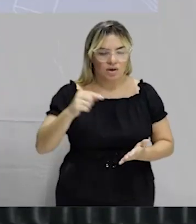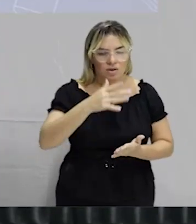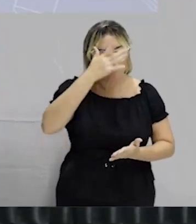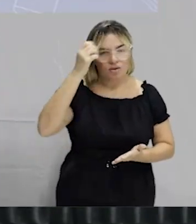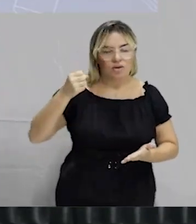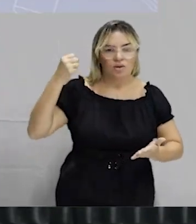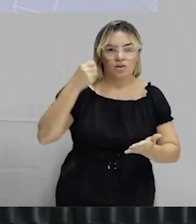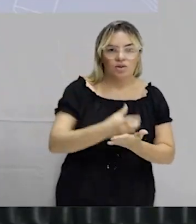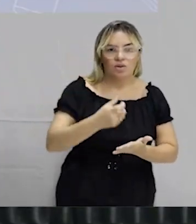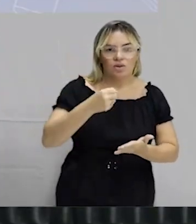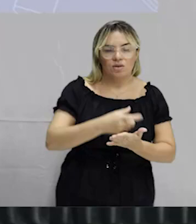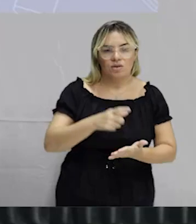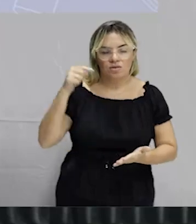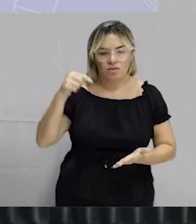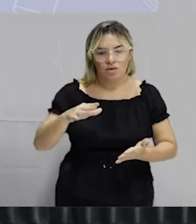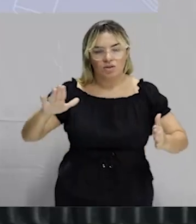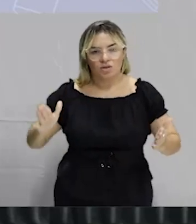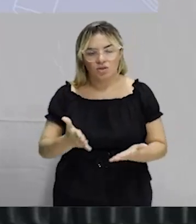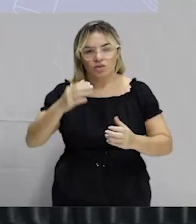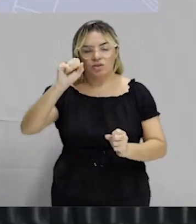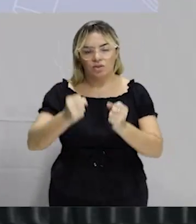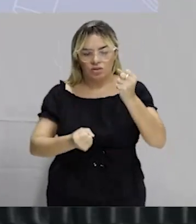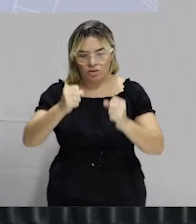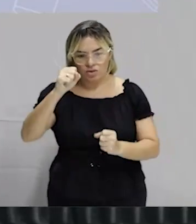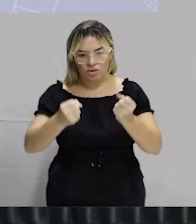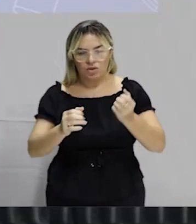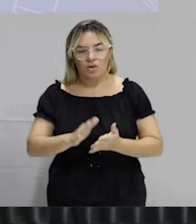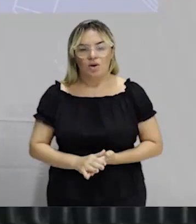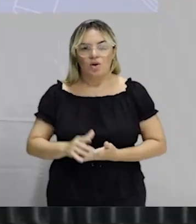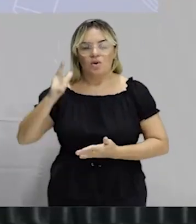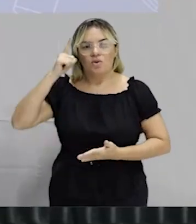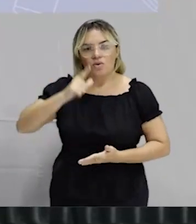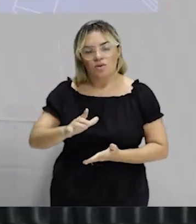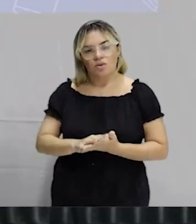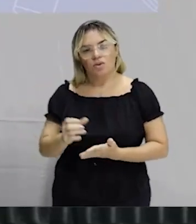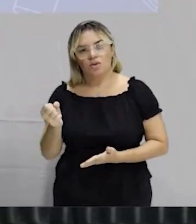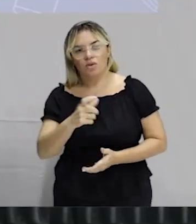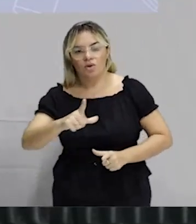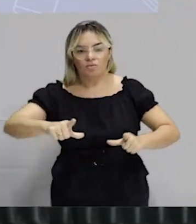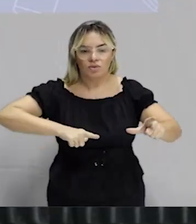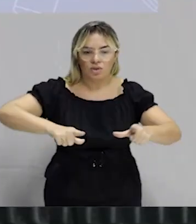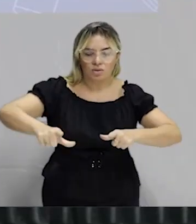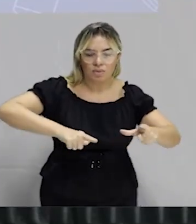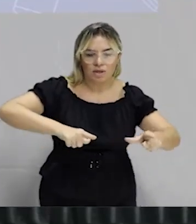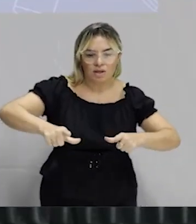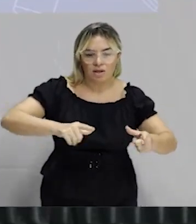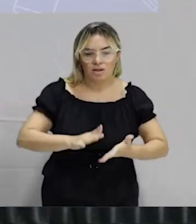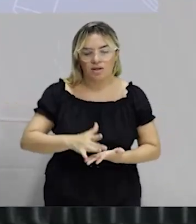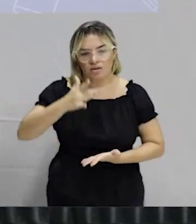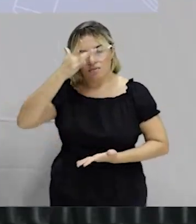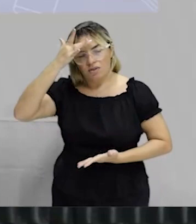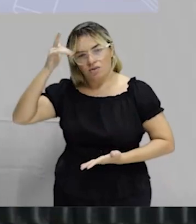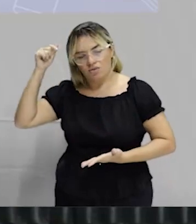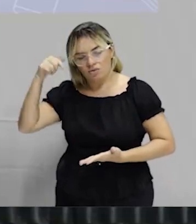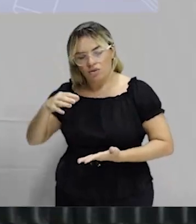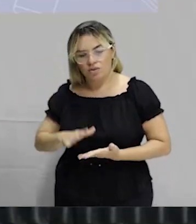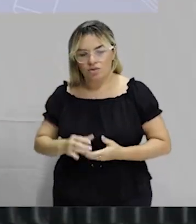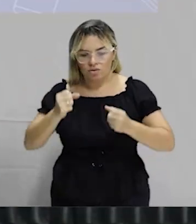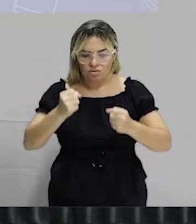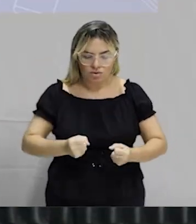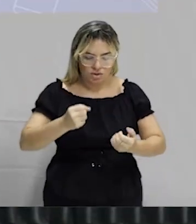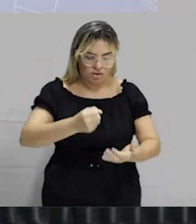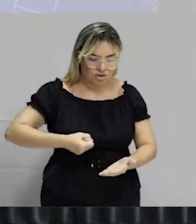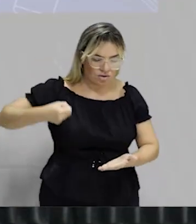industriais, garantir o quê? Emprego para poder obter poder